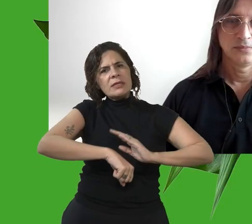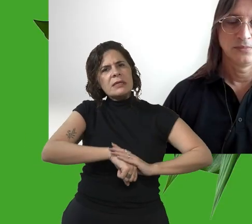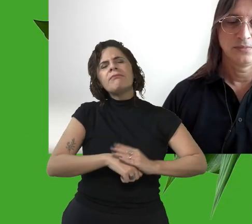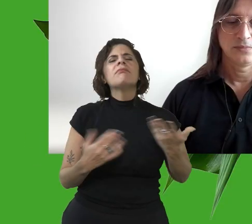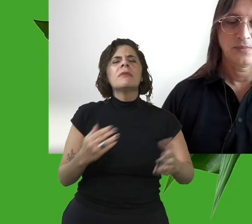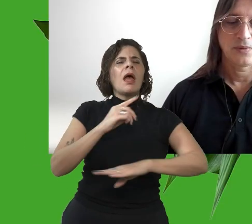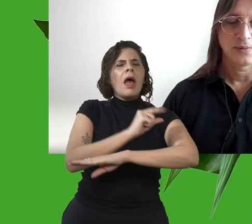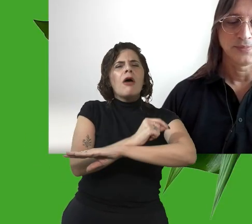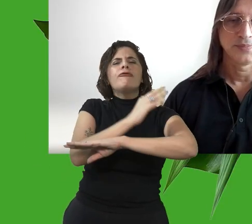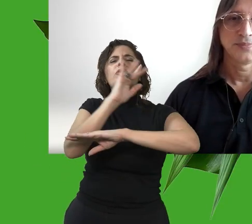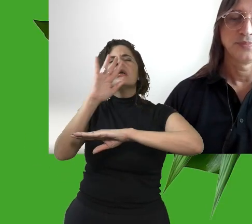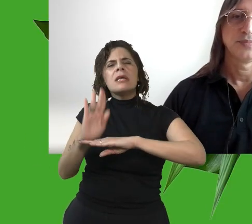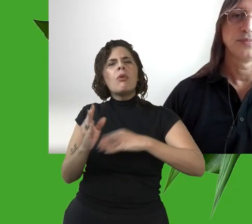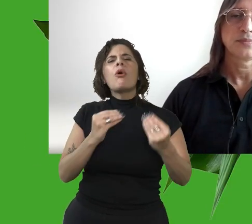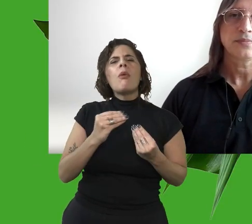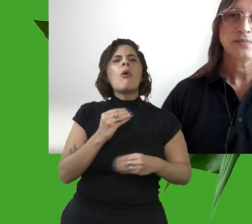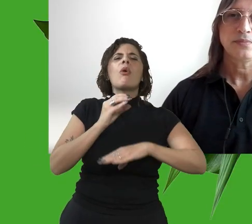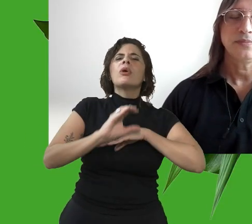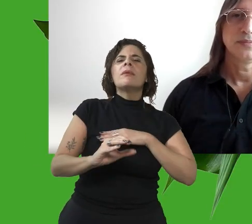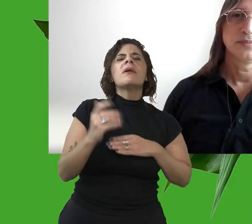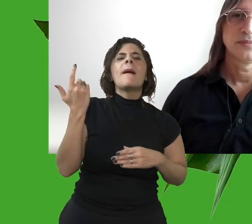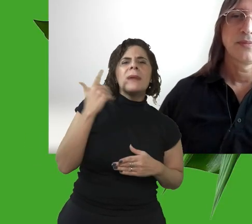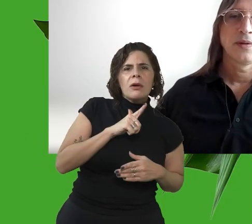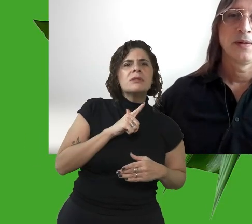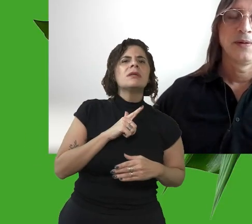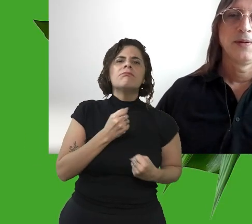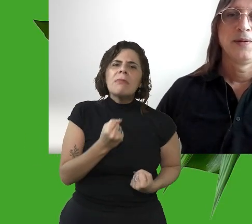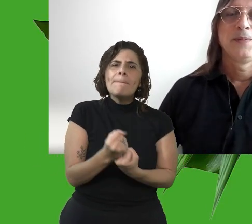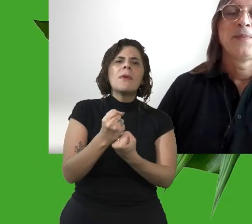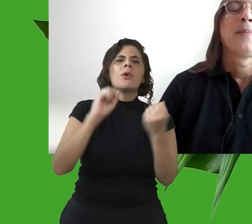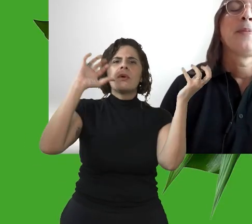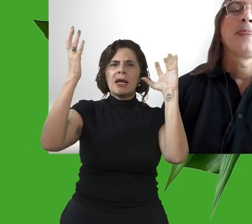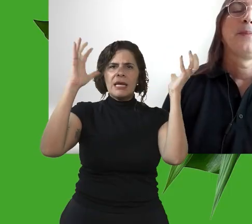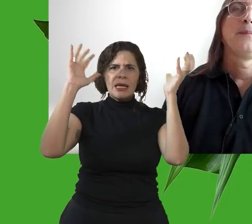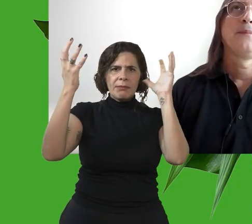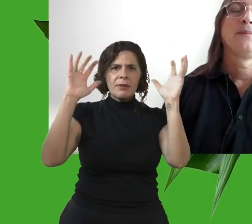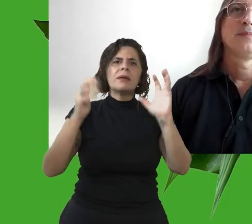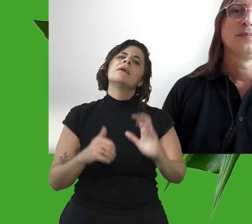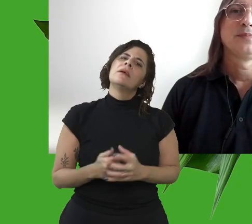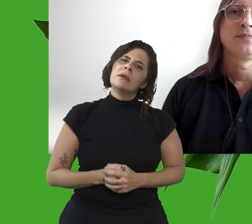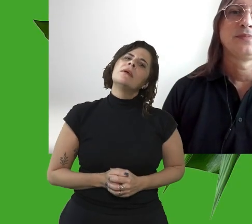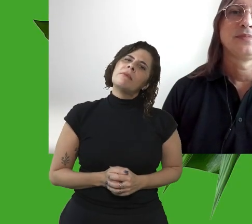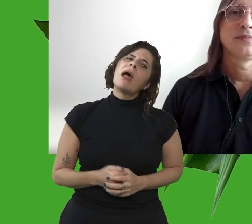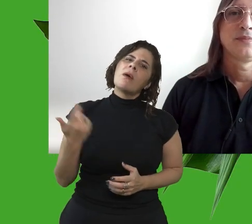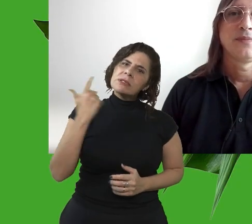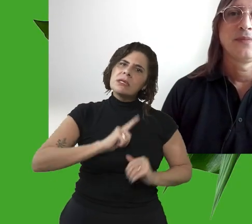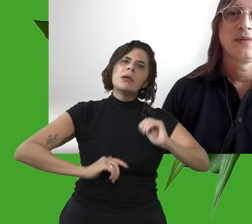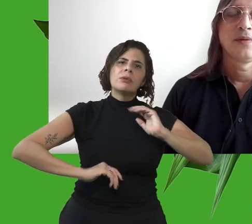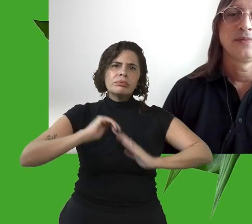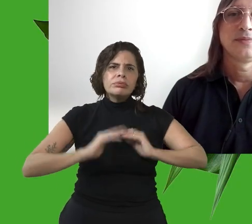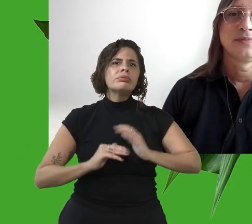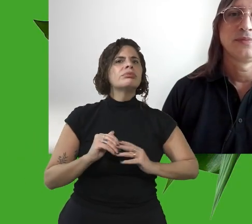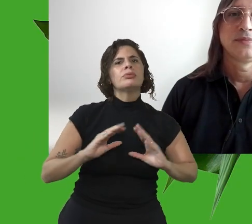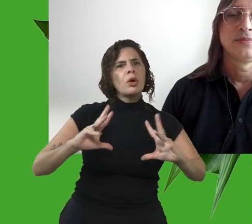que ela tem contribuído para essa resiliência climática, quais ações que que a fundação está envolvida, que é importante o pessoal